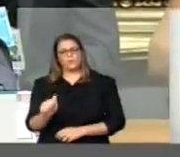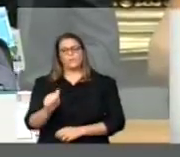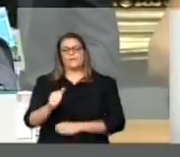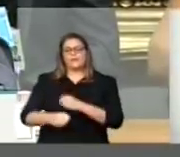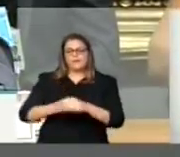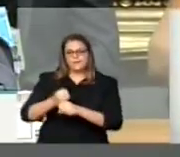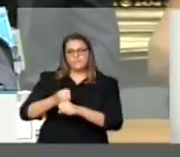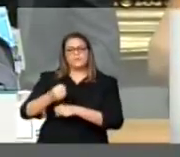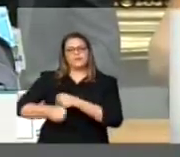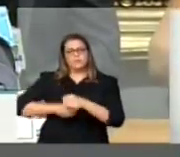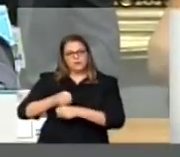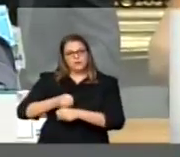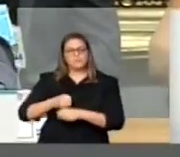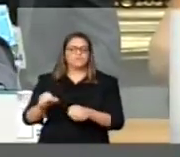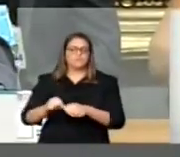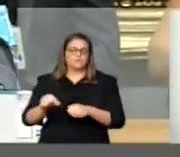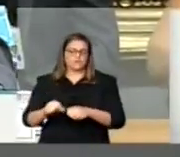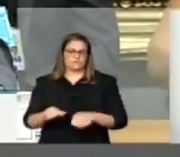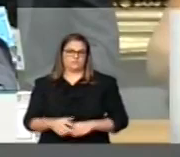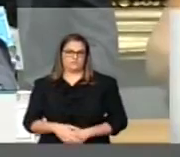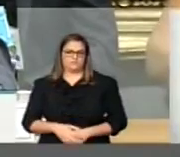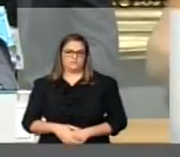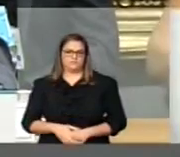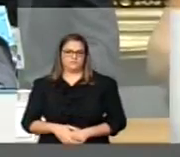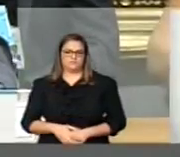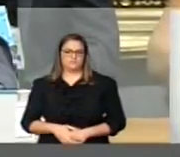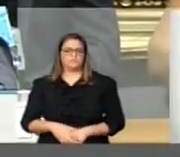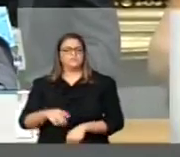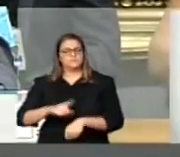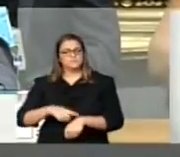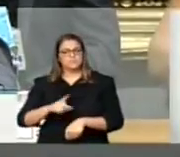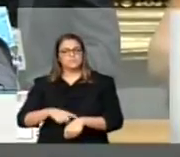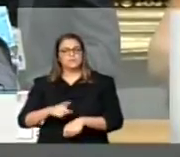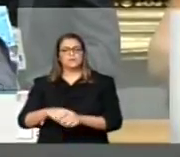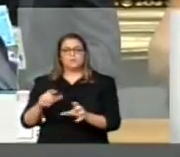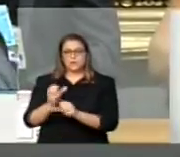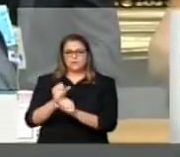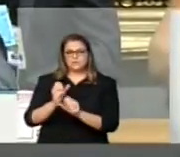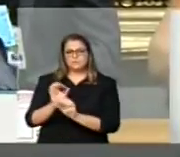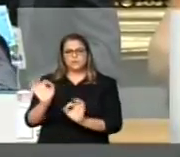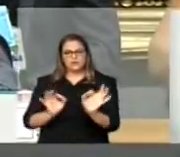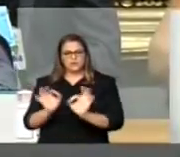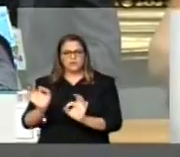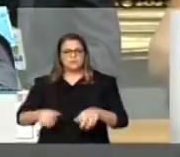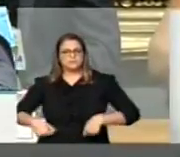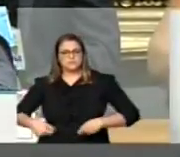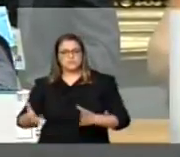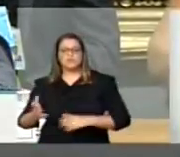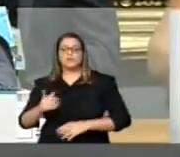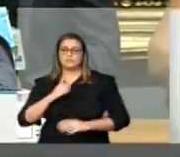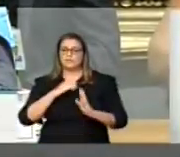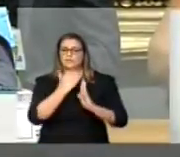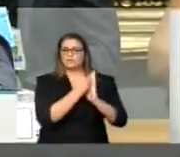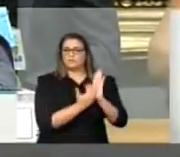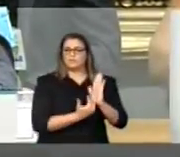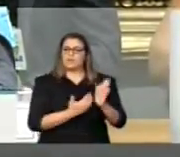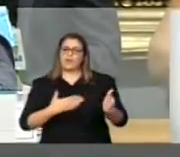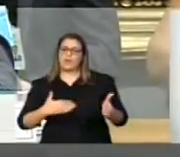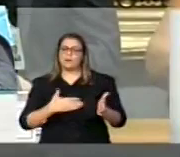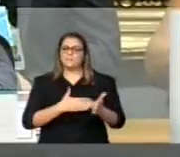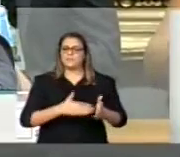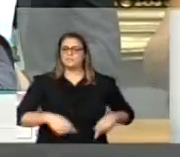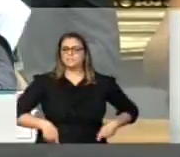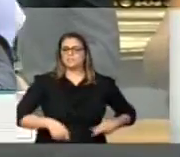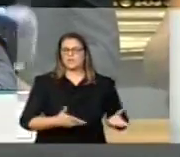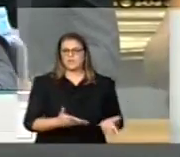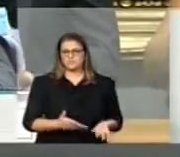anual. Em princípio, durante a execução do orçamento, os limites autorizados na lista devem